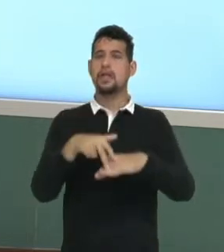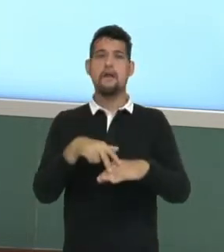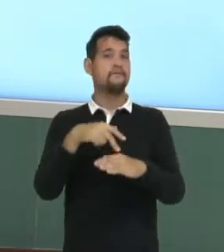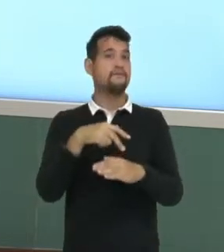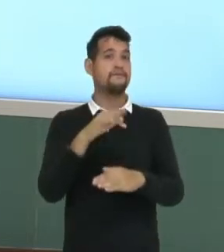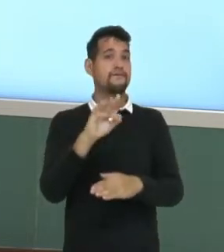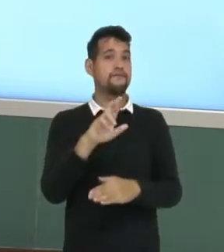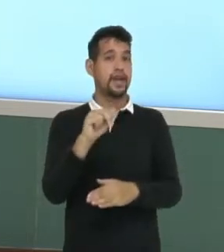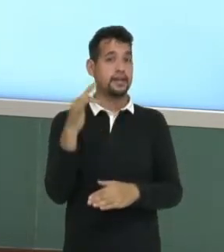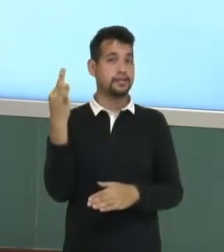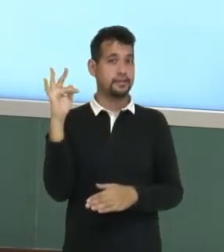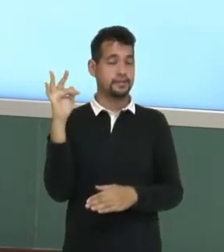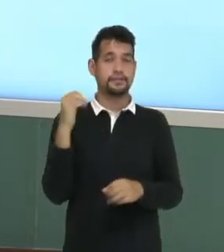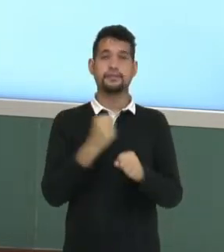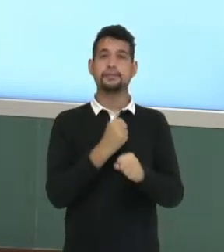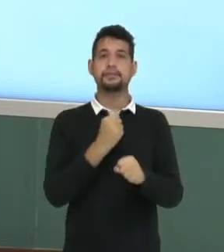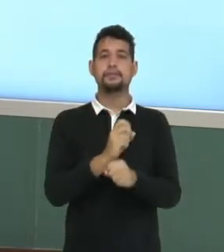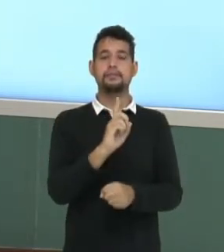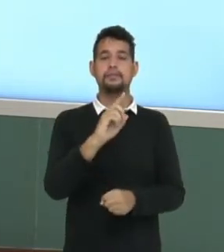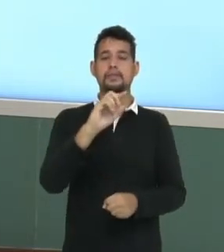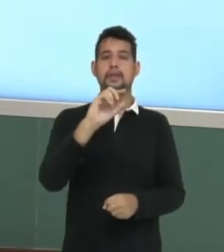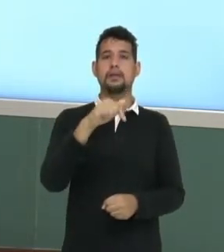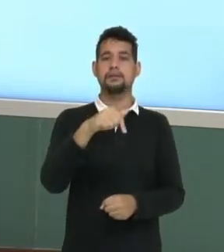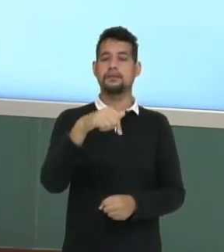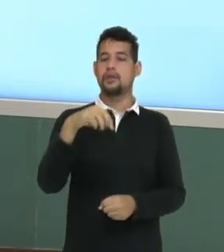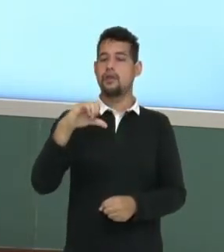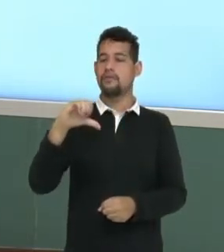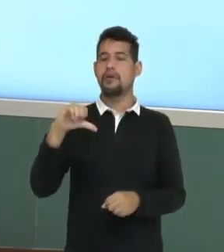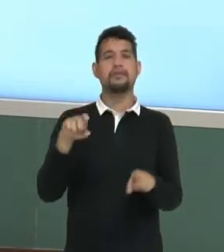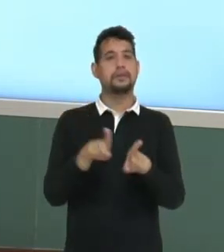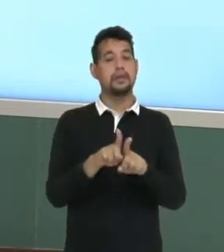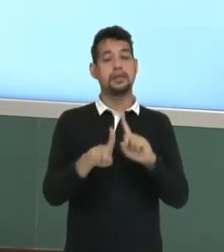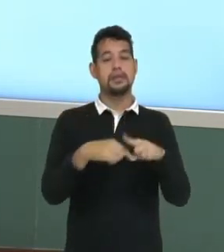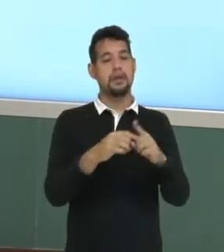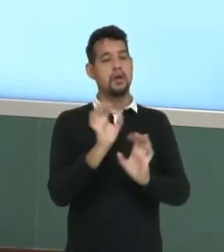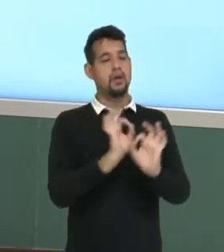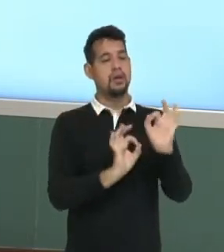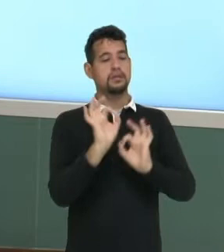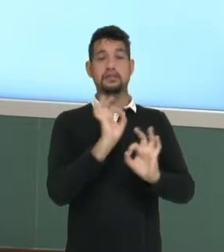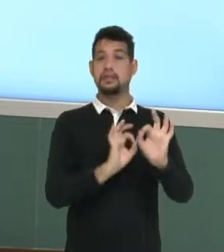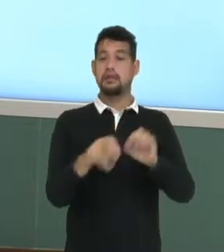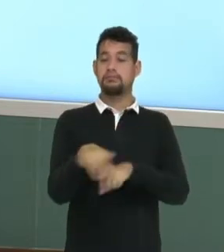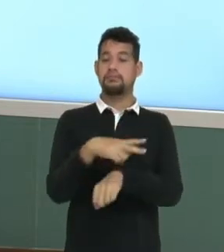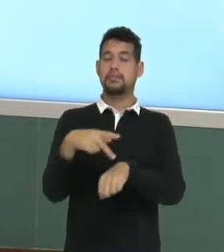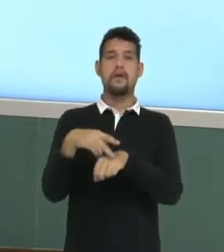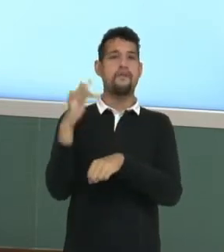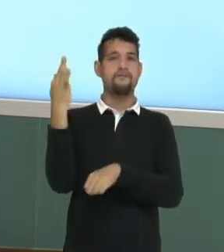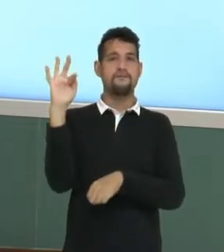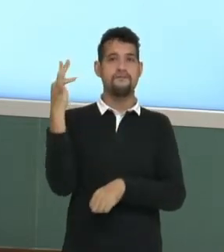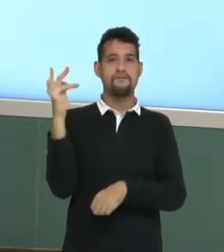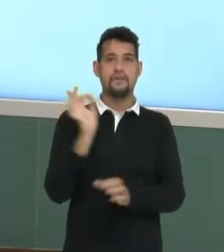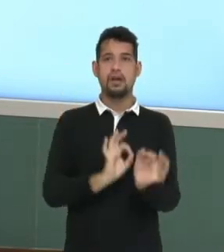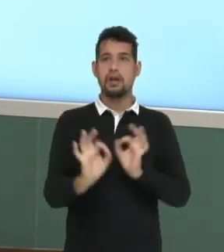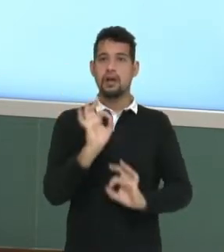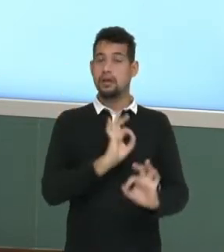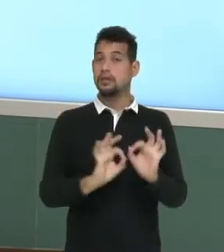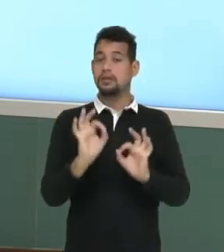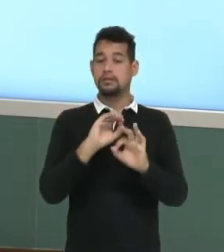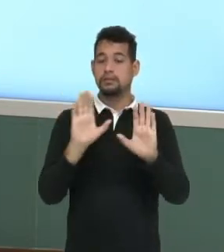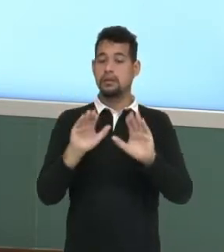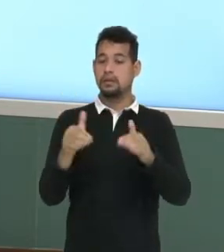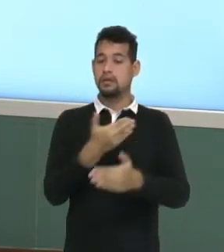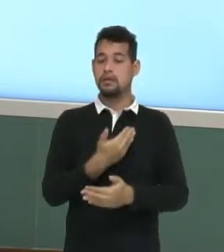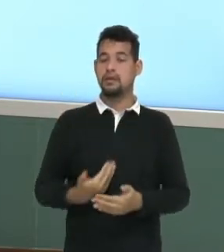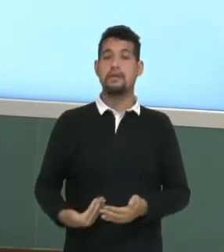de 1799. Após organizar a França internamente durante o seu governo consular,